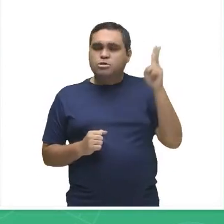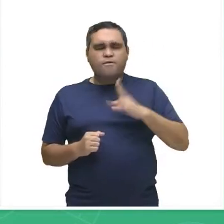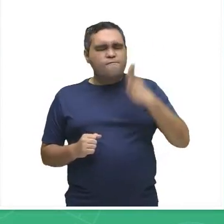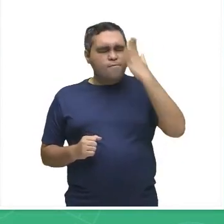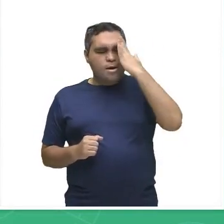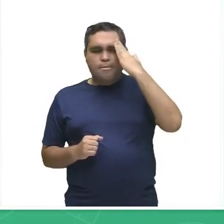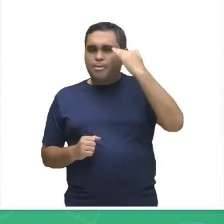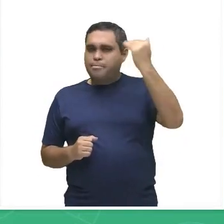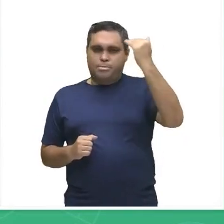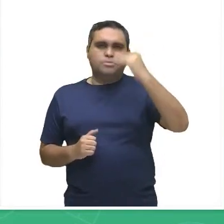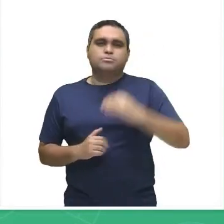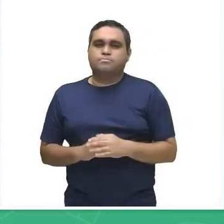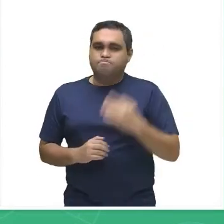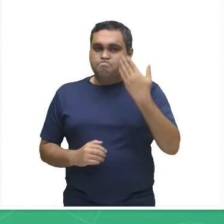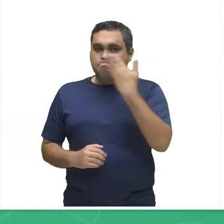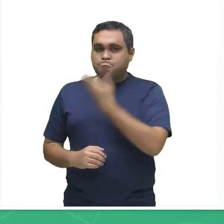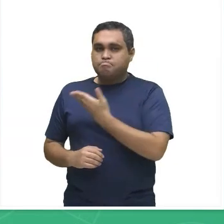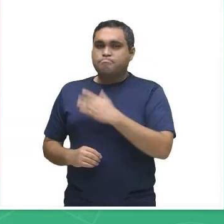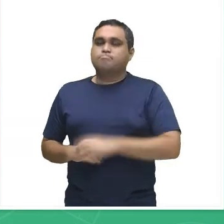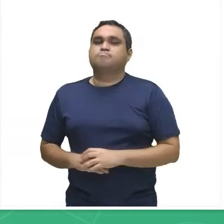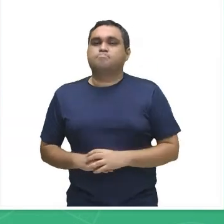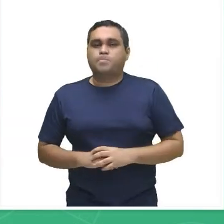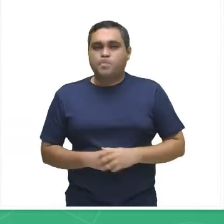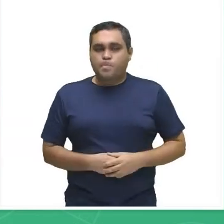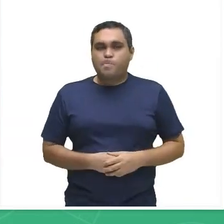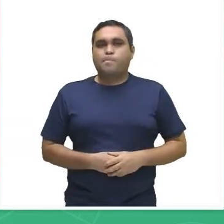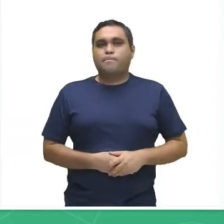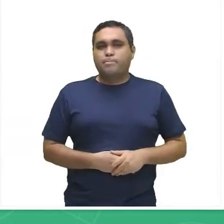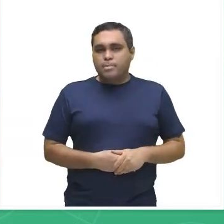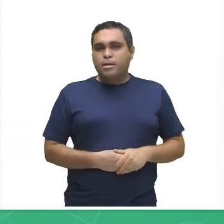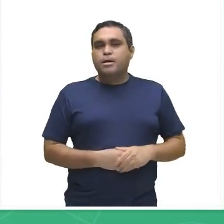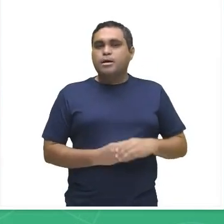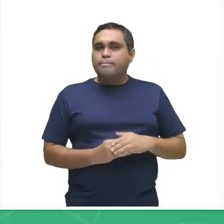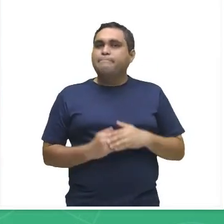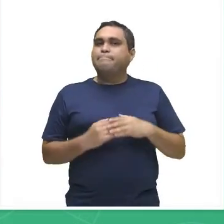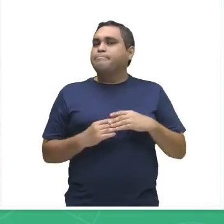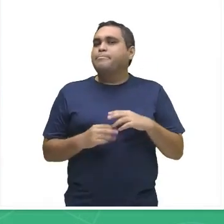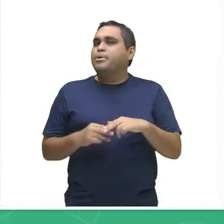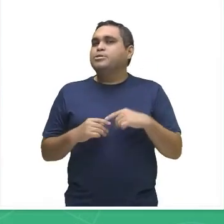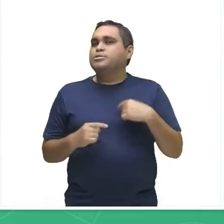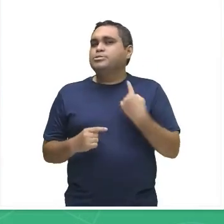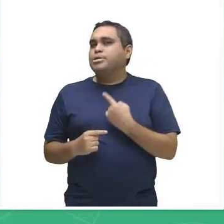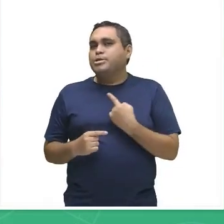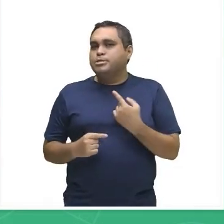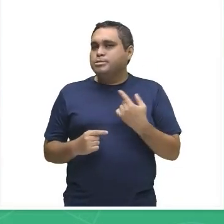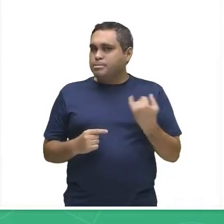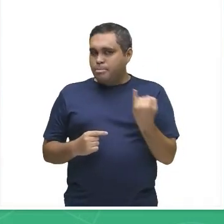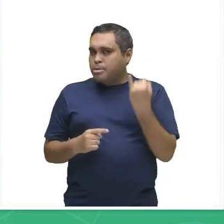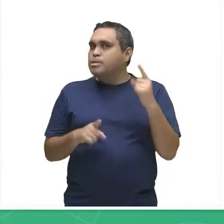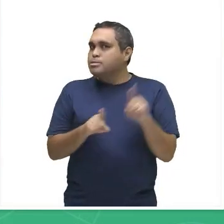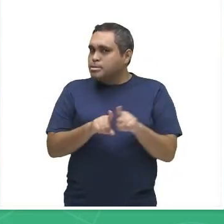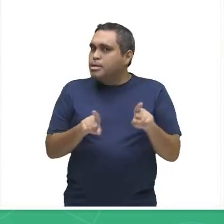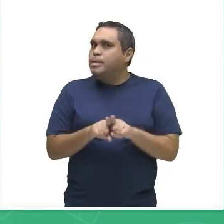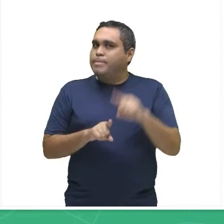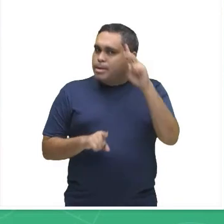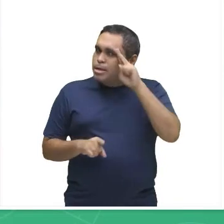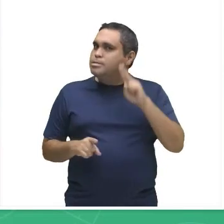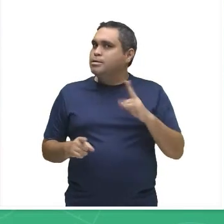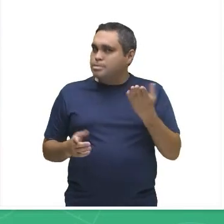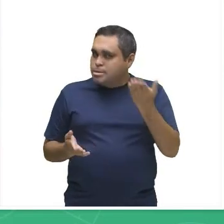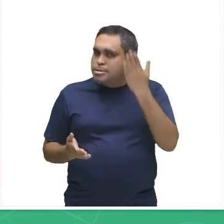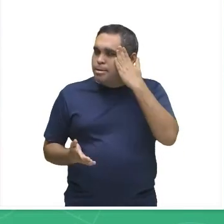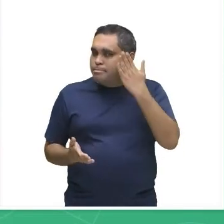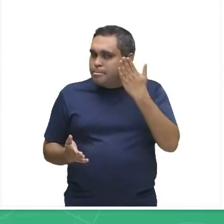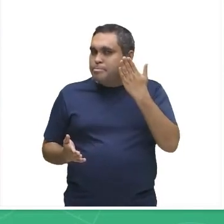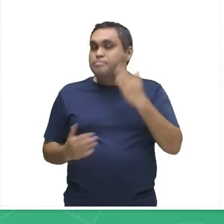personagem importantíssimo, assim como todos os outros, né? Porque nós também somos personagens importantes nessa história. E, por último,